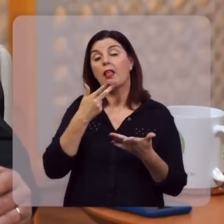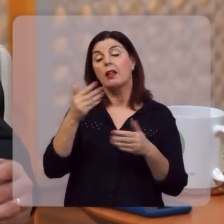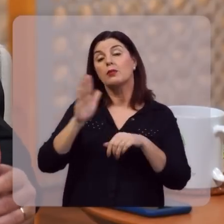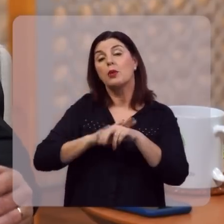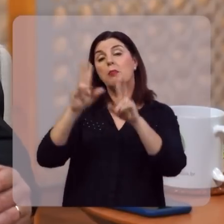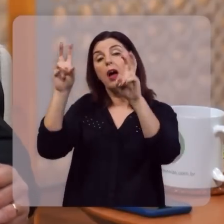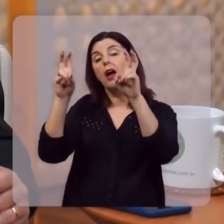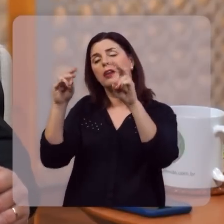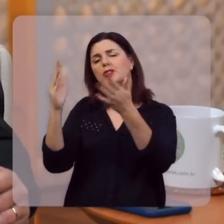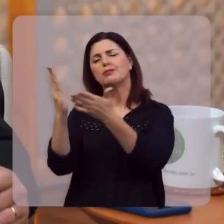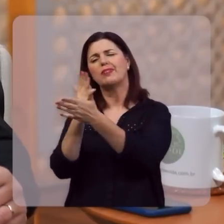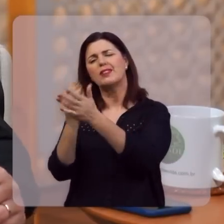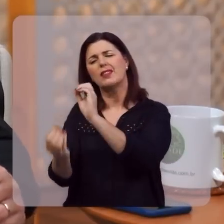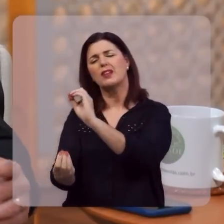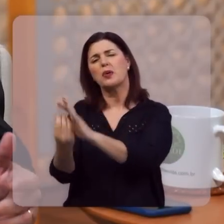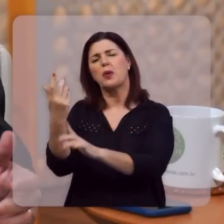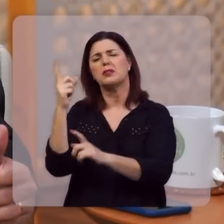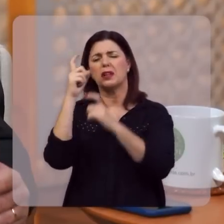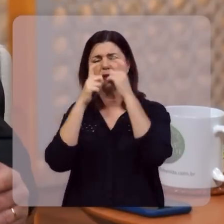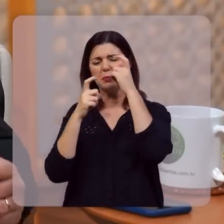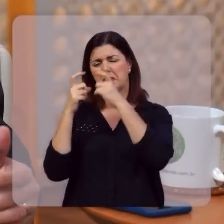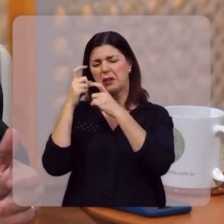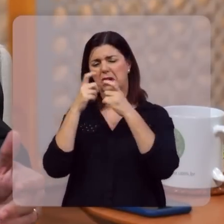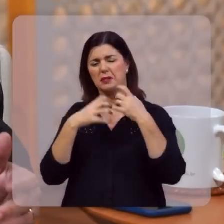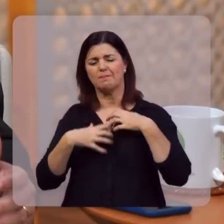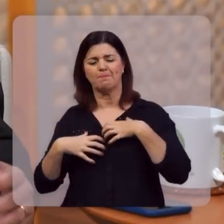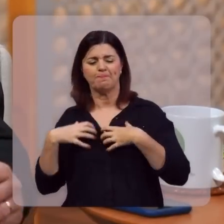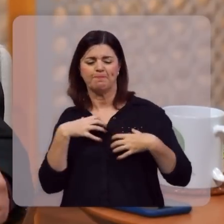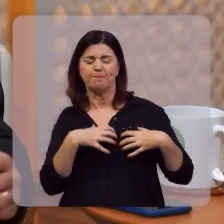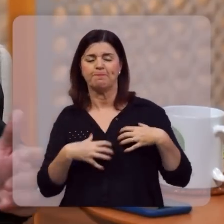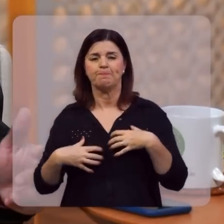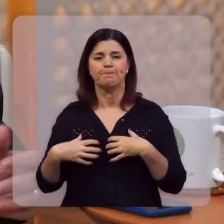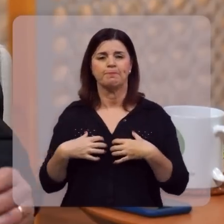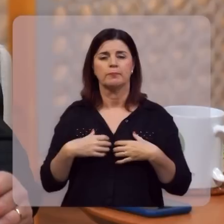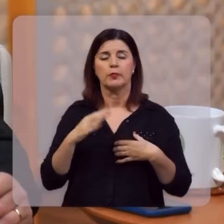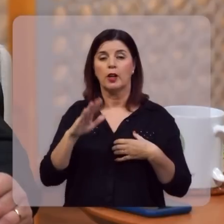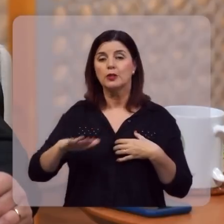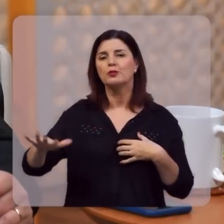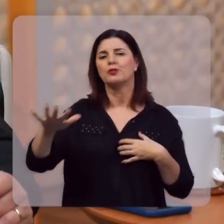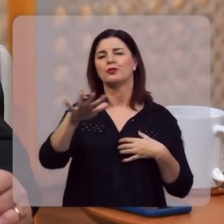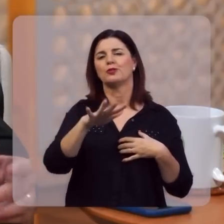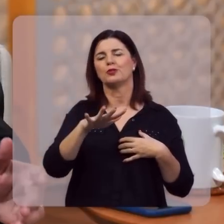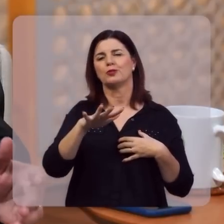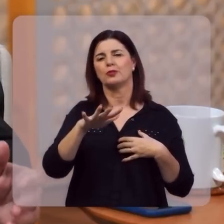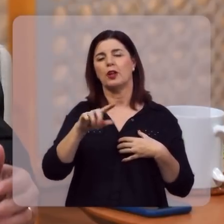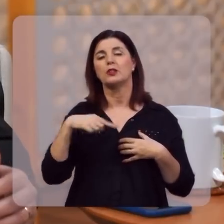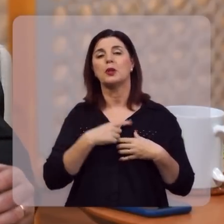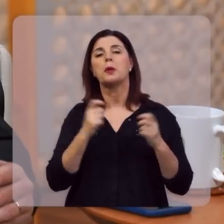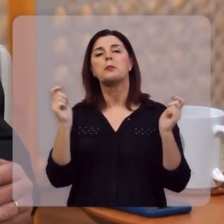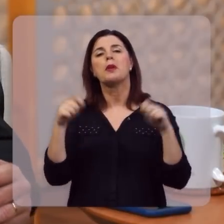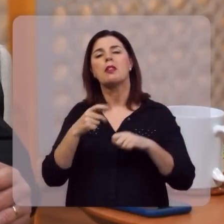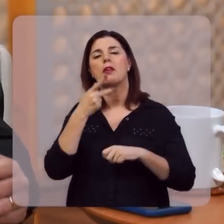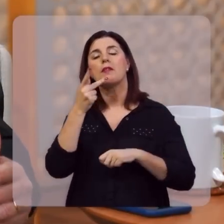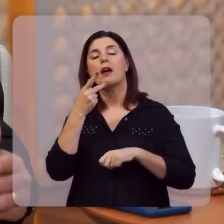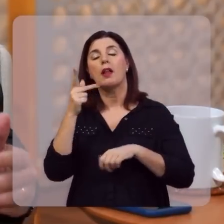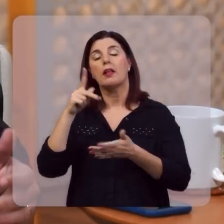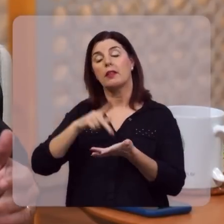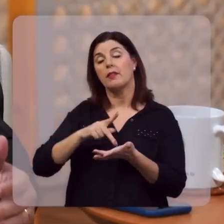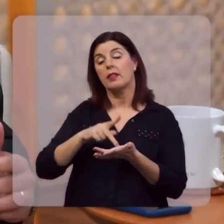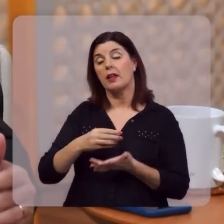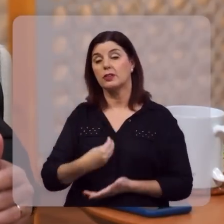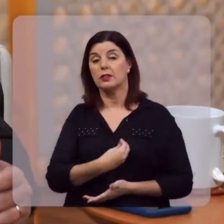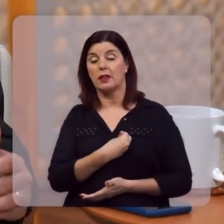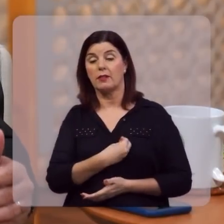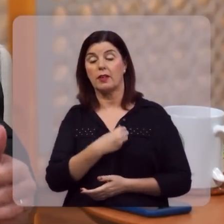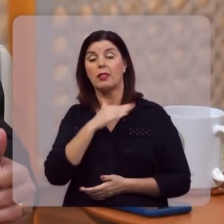um assunto que muitas vezes traz preocupação e inquietação a todos nós. Nós podemos falar sobre a realidade da